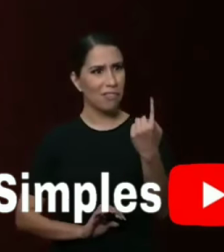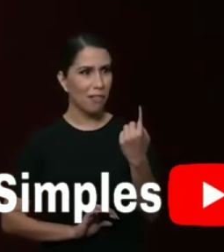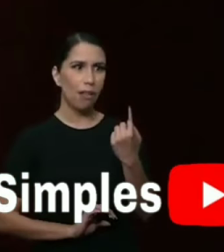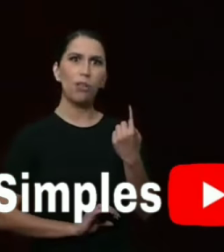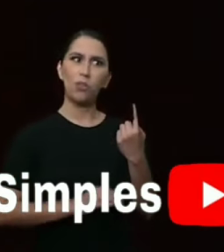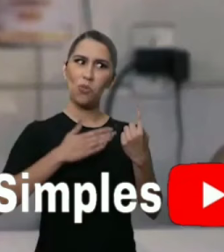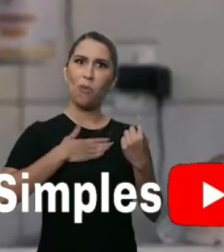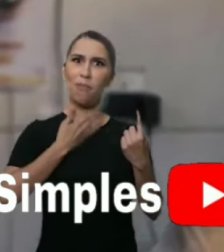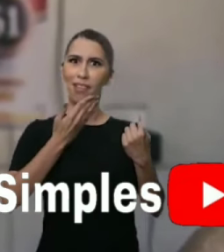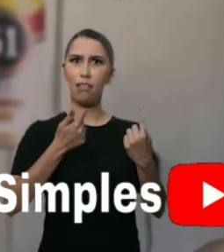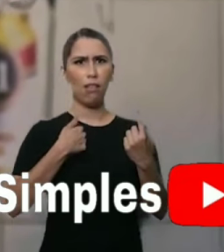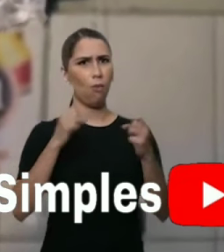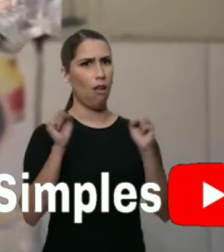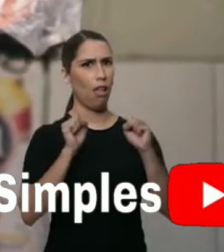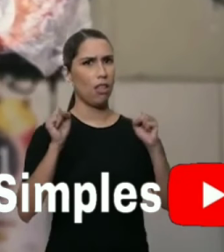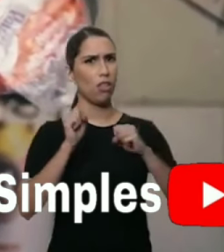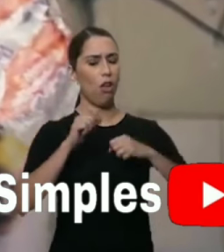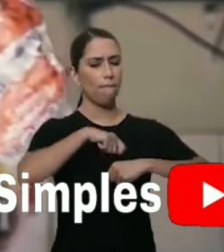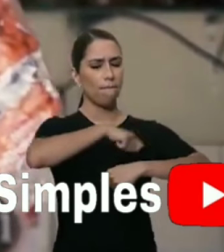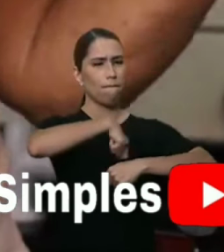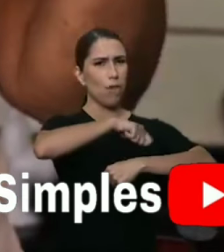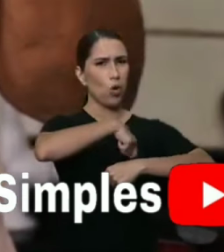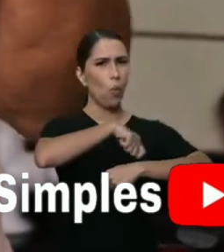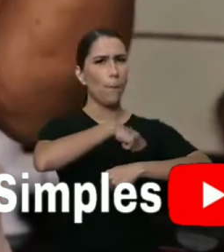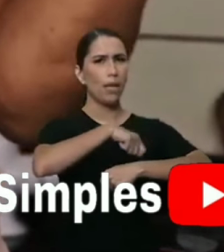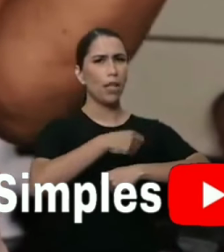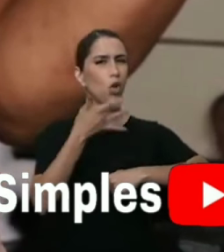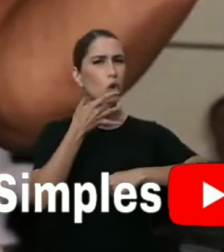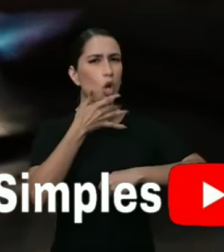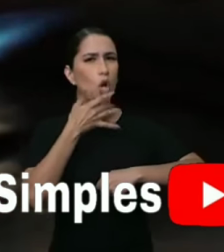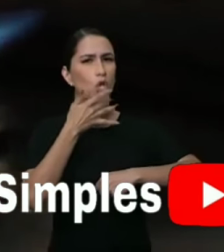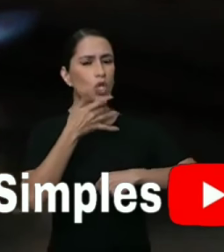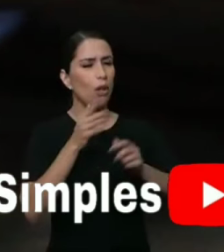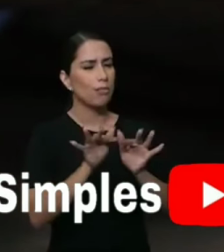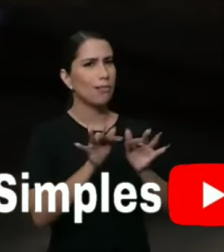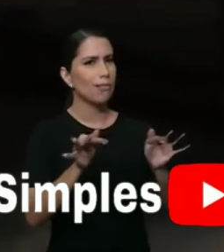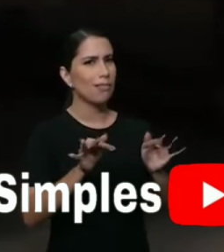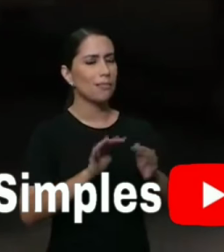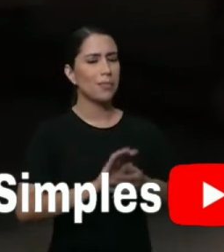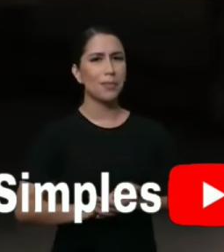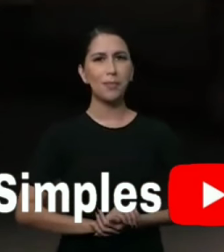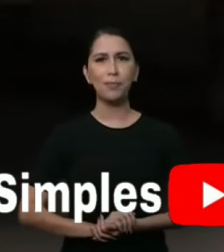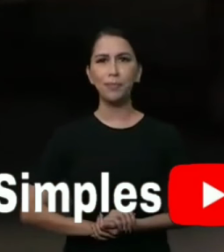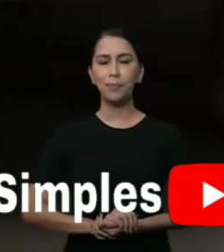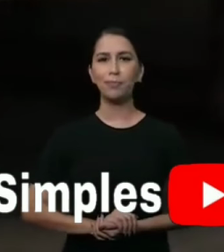Pegaram hoje de surpresa, porque eu gosto de fazer comida boa hoje. A comida é simples hoje.